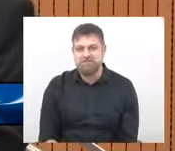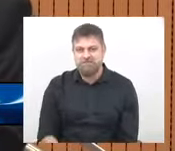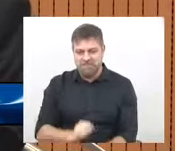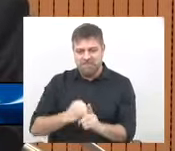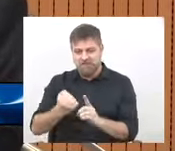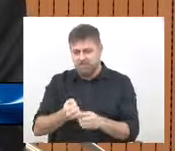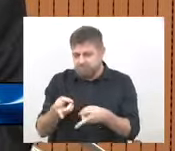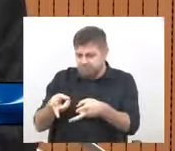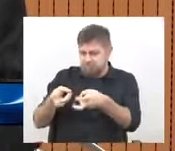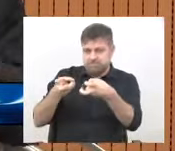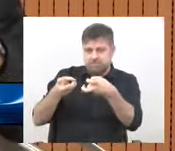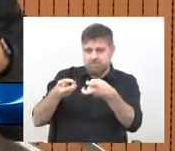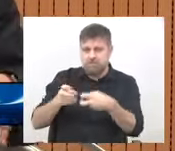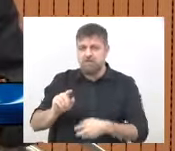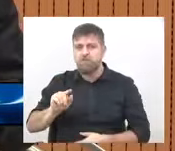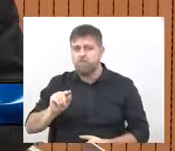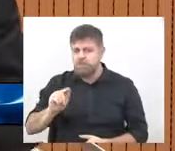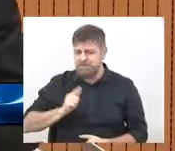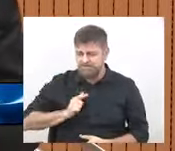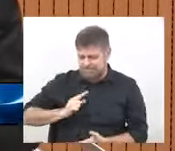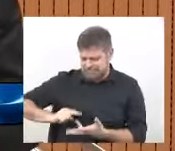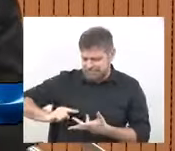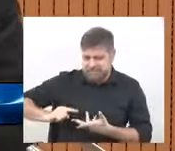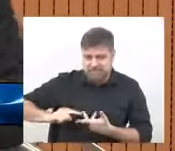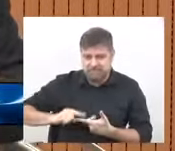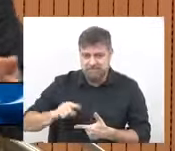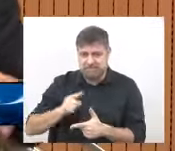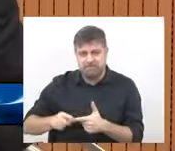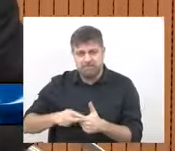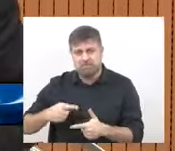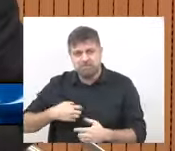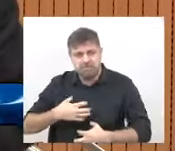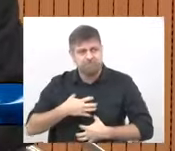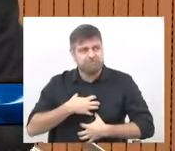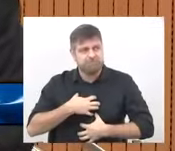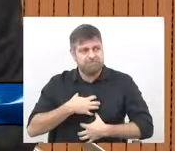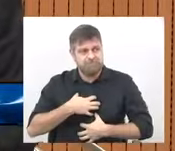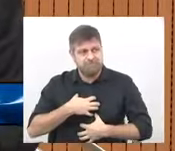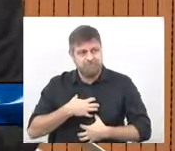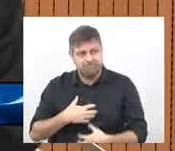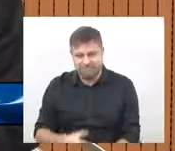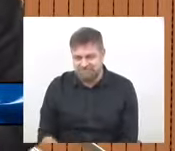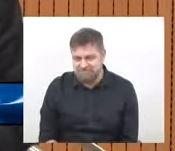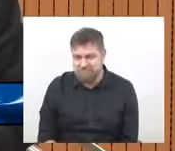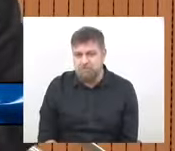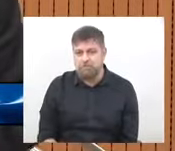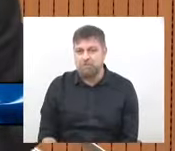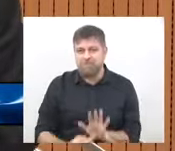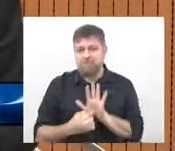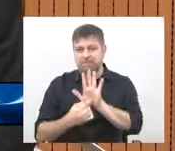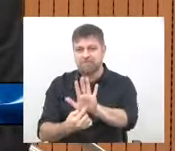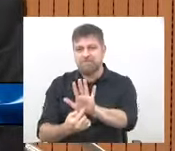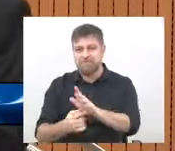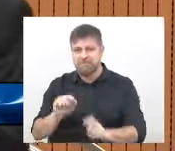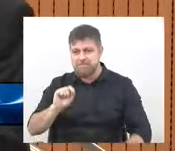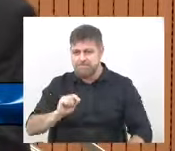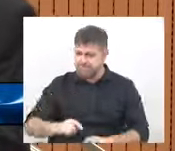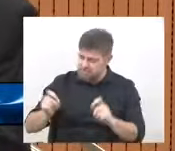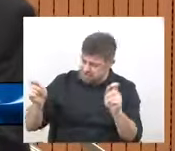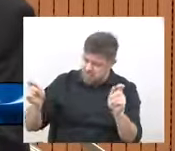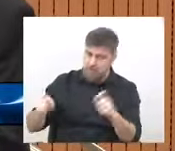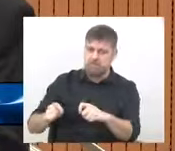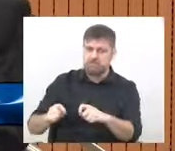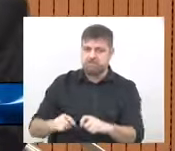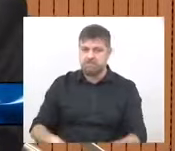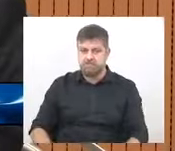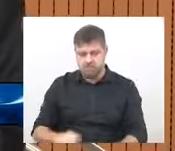de observar situações como essa e sensibilizar-se com isso. Isso demonstra uma capacidade de